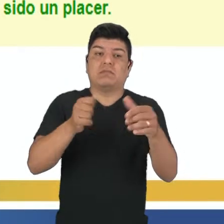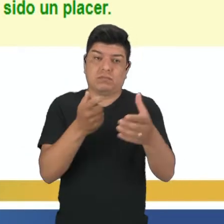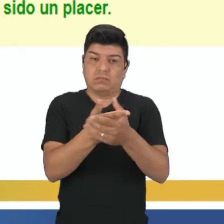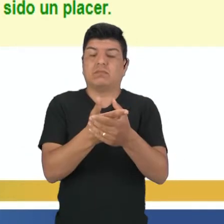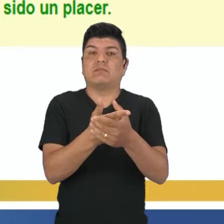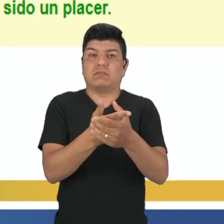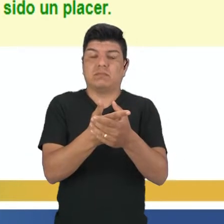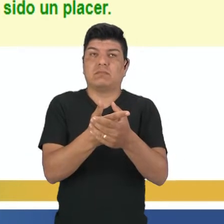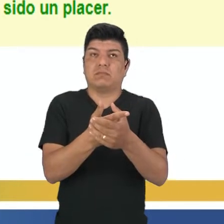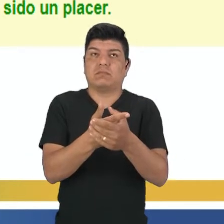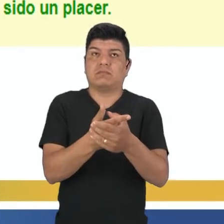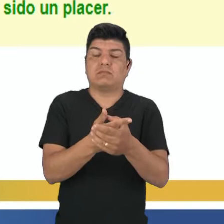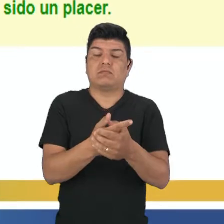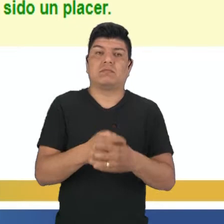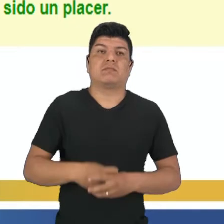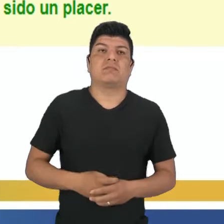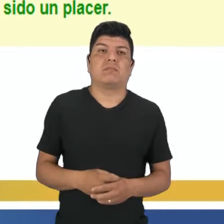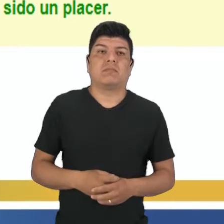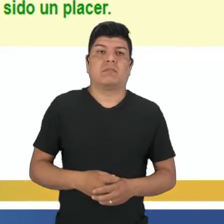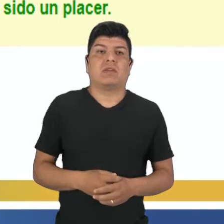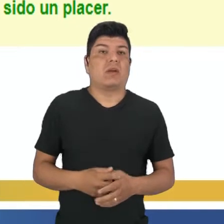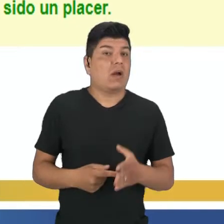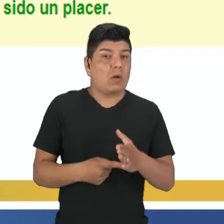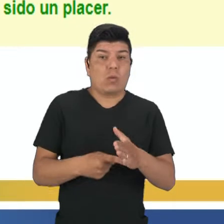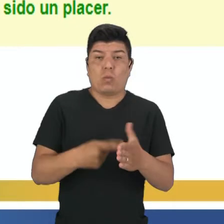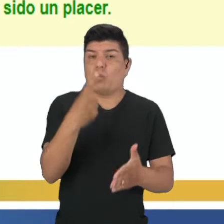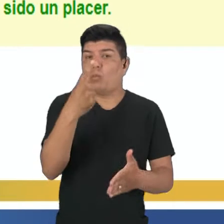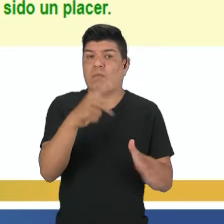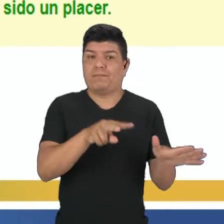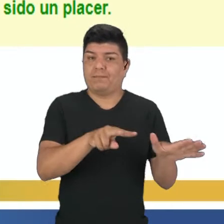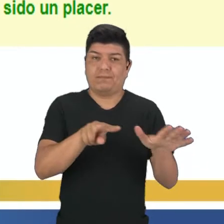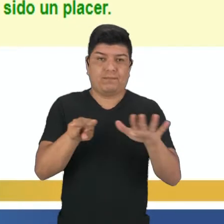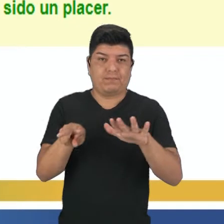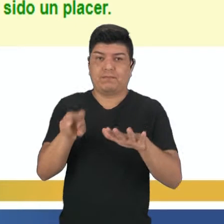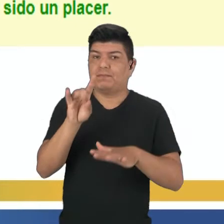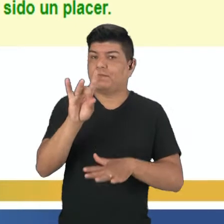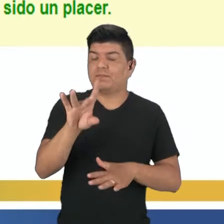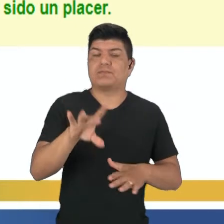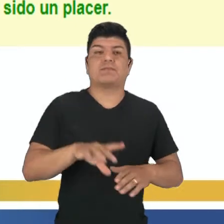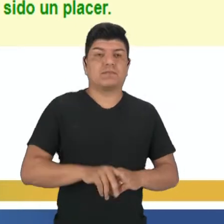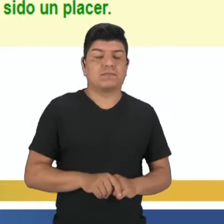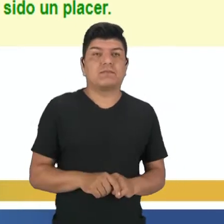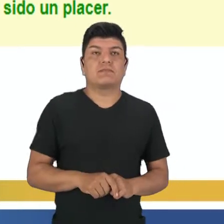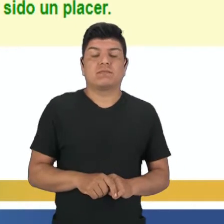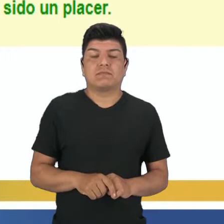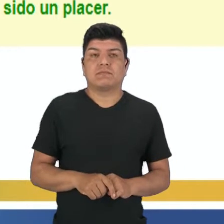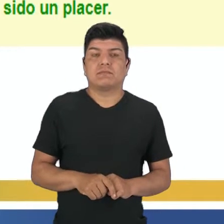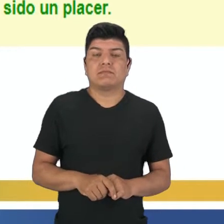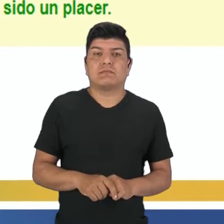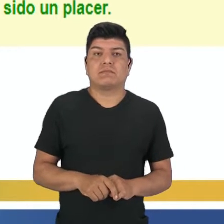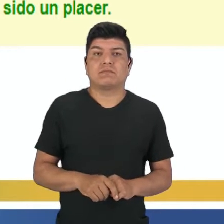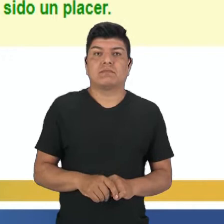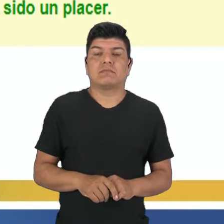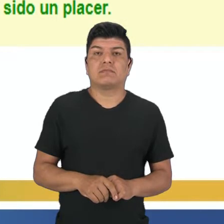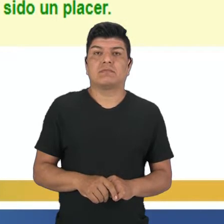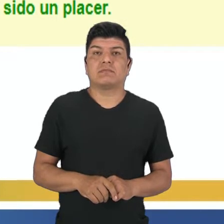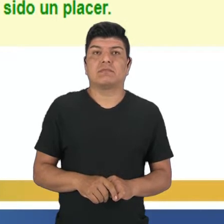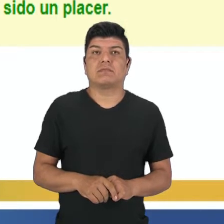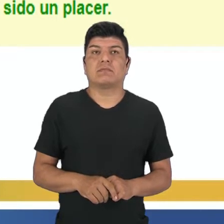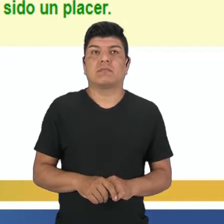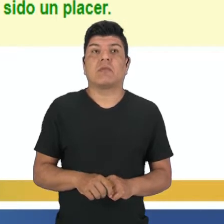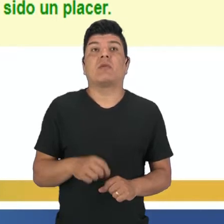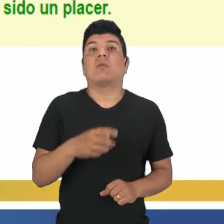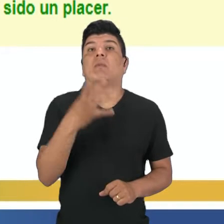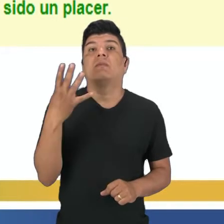compra solo uma vez por semana. Ou seja, faço uma vez por semana a compra, né? Quantas vezes você cepilla os dentes ao dia? Ou